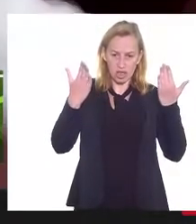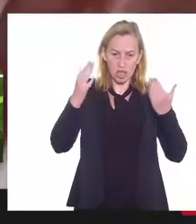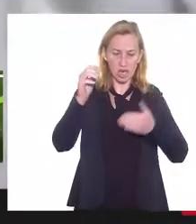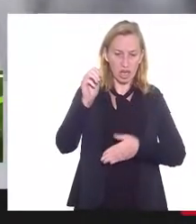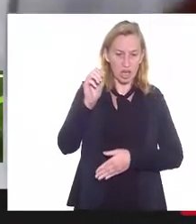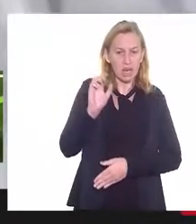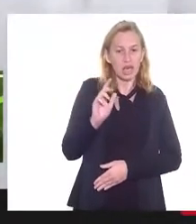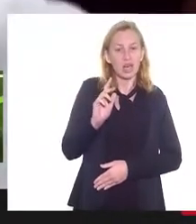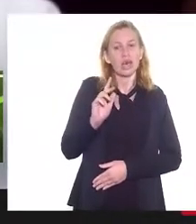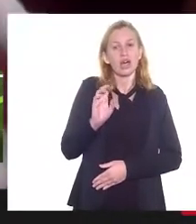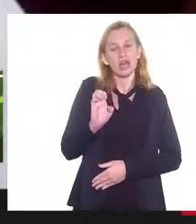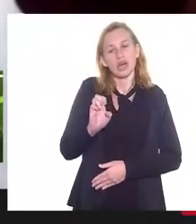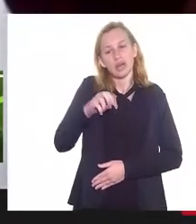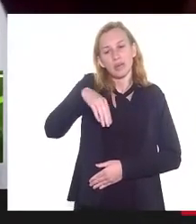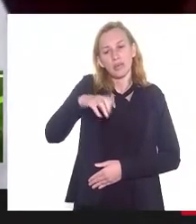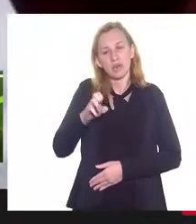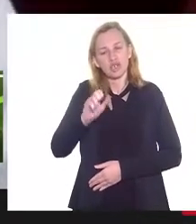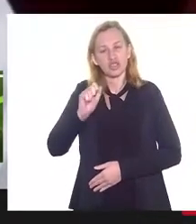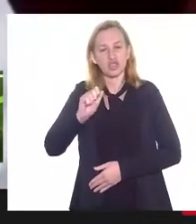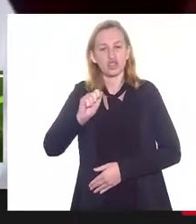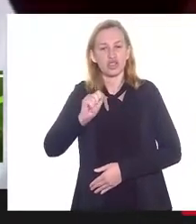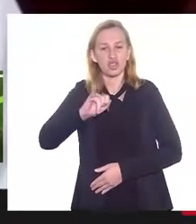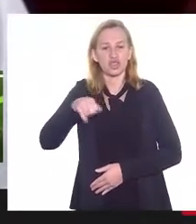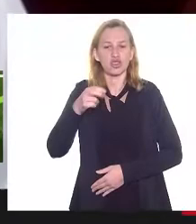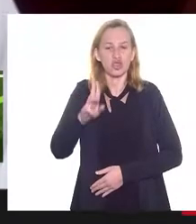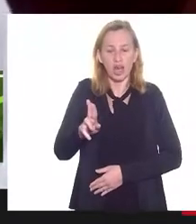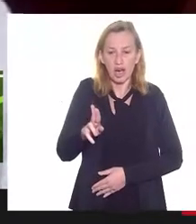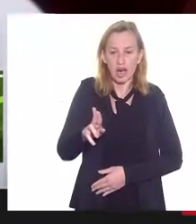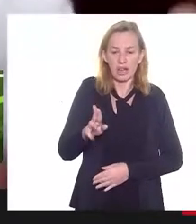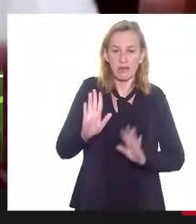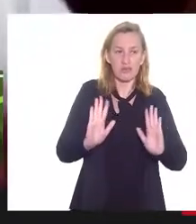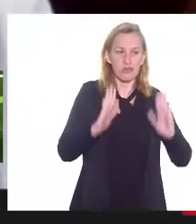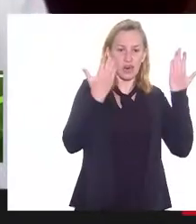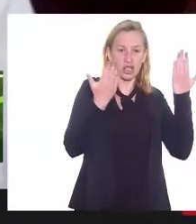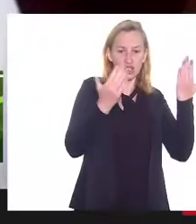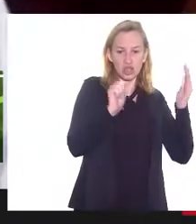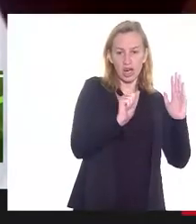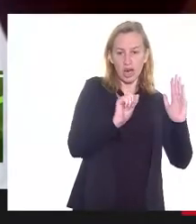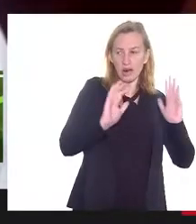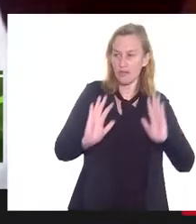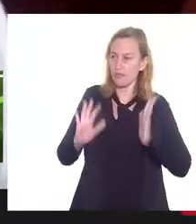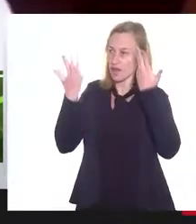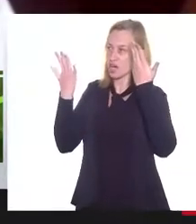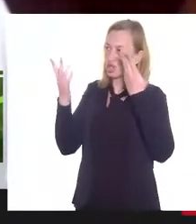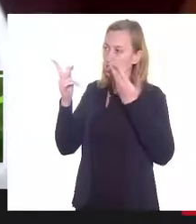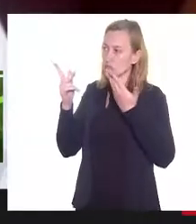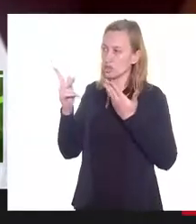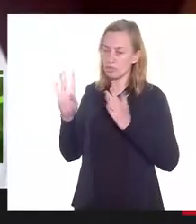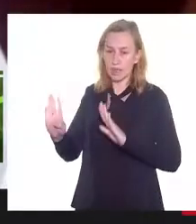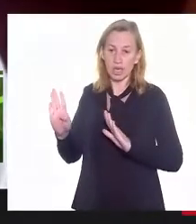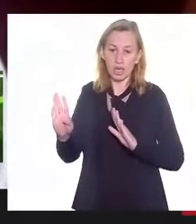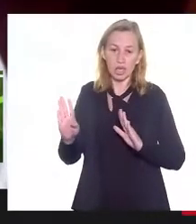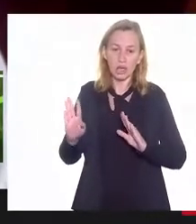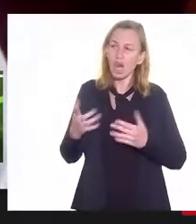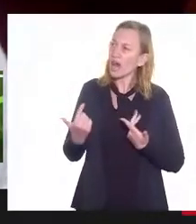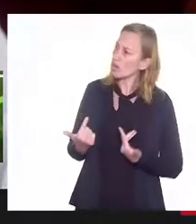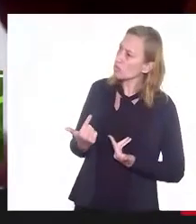presente disso, festa daqui, festa dali. Eu disse para ele: meu irmão, o que é que o Centro de Referência está